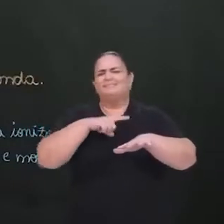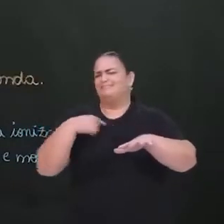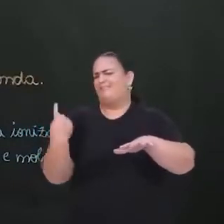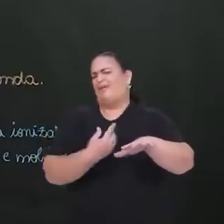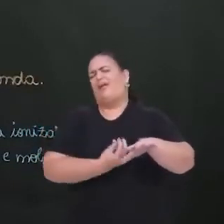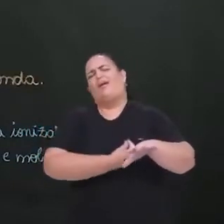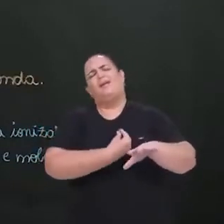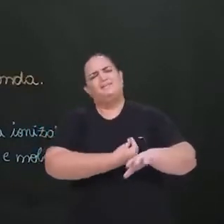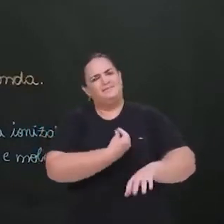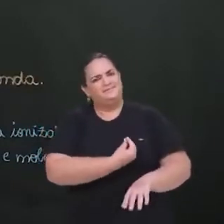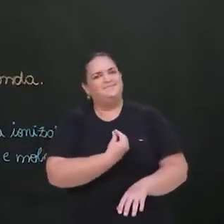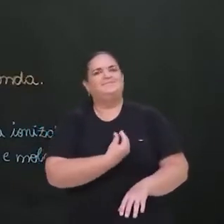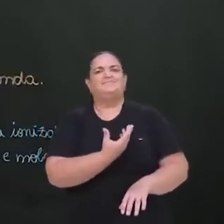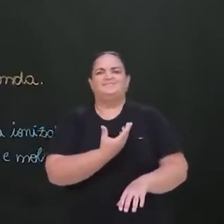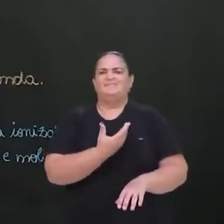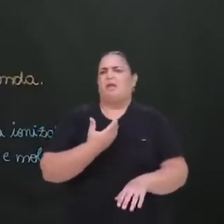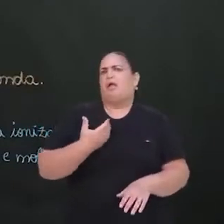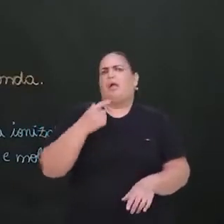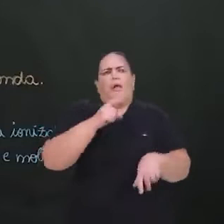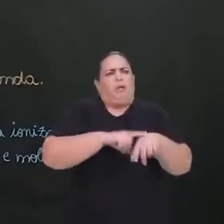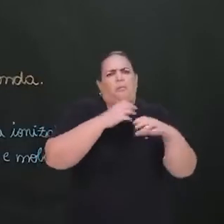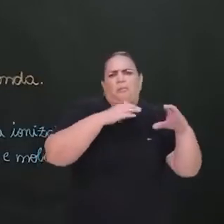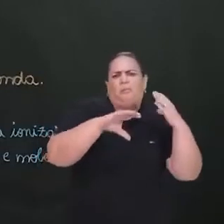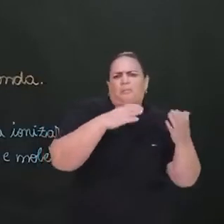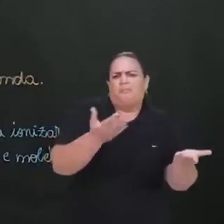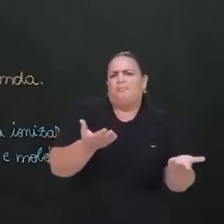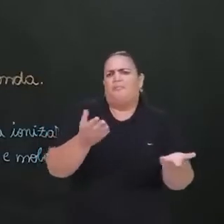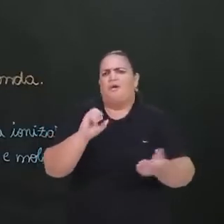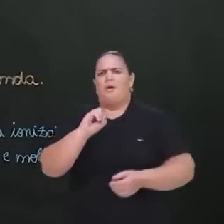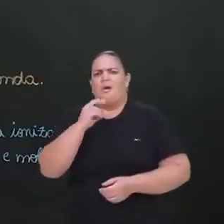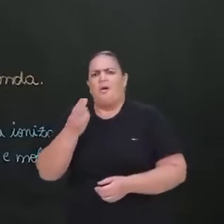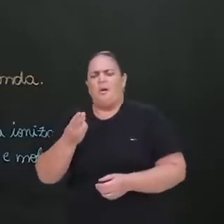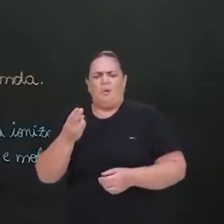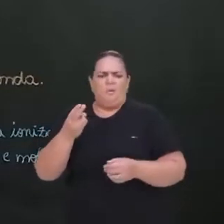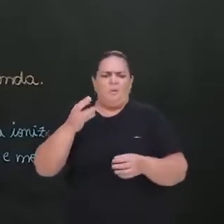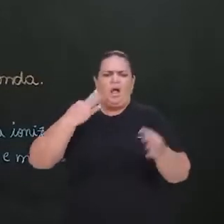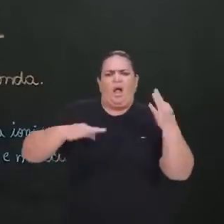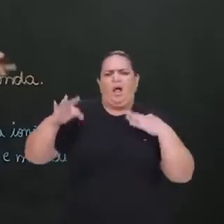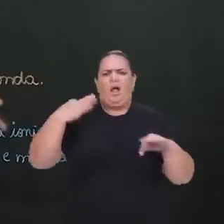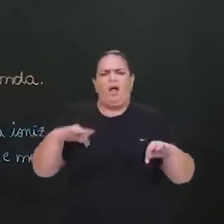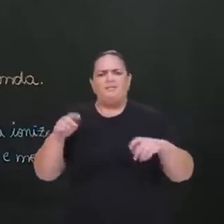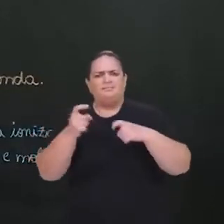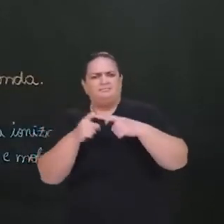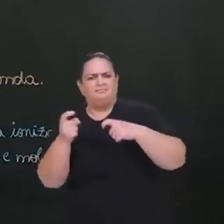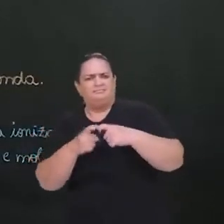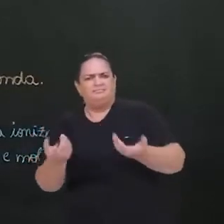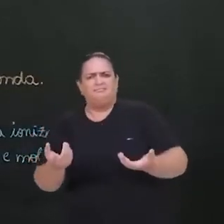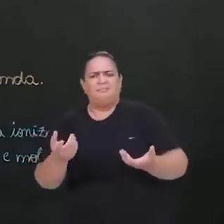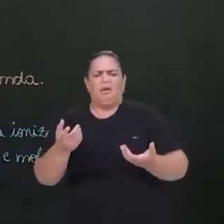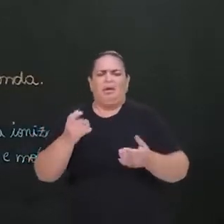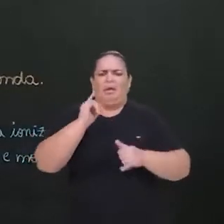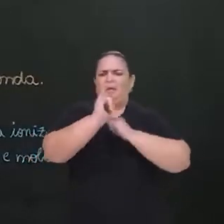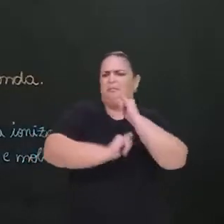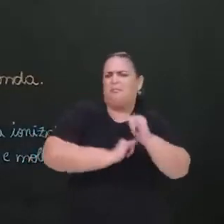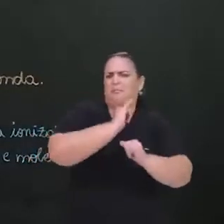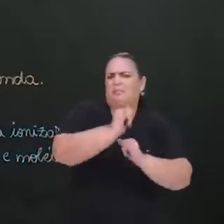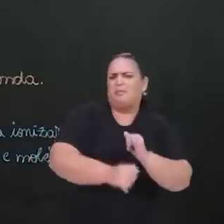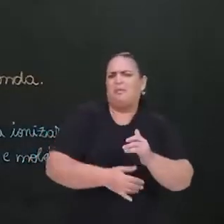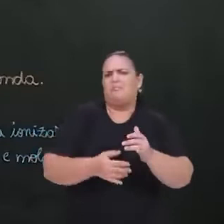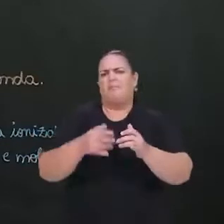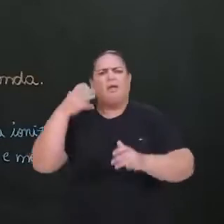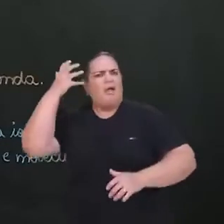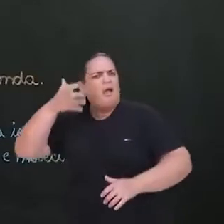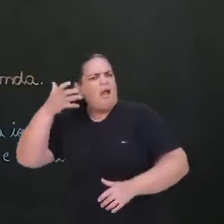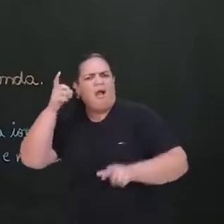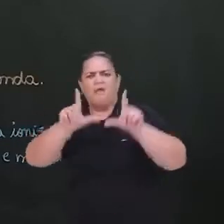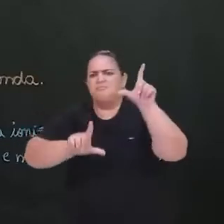super estão no nosso cotidiano. Seja na comunicação, tratamentos ou exames médicos,